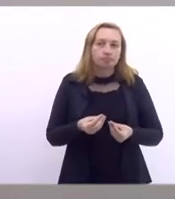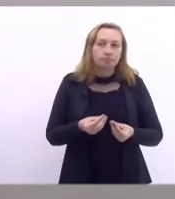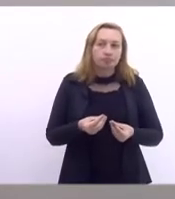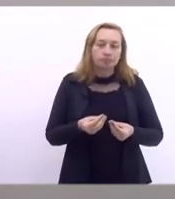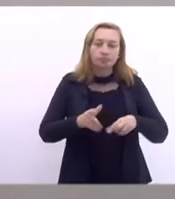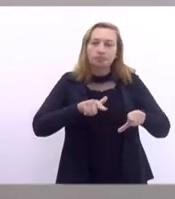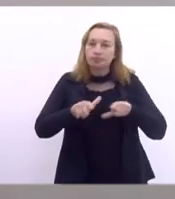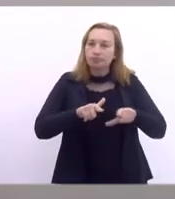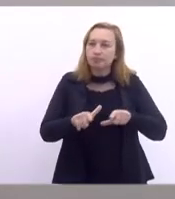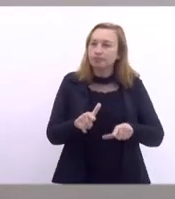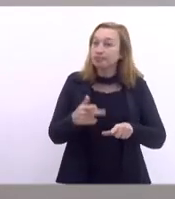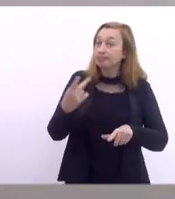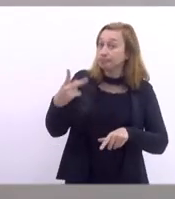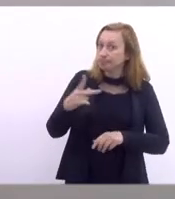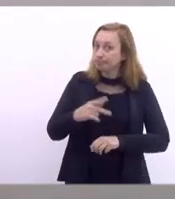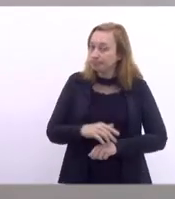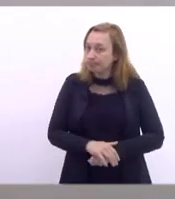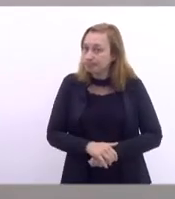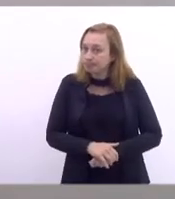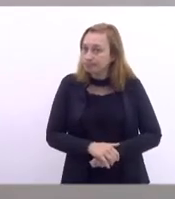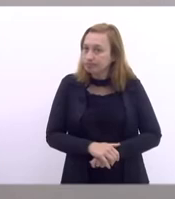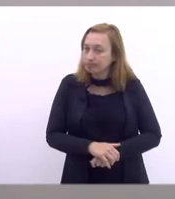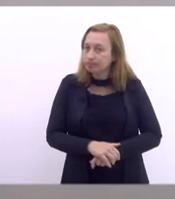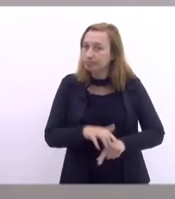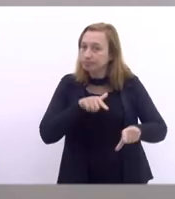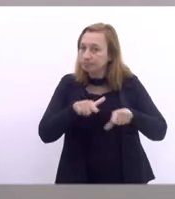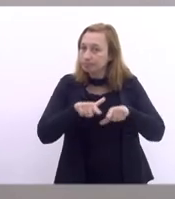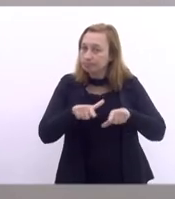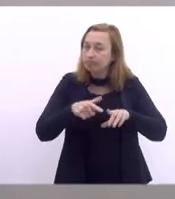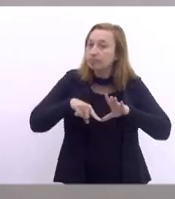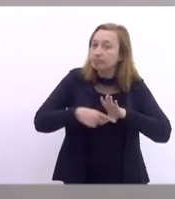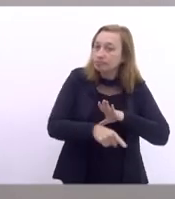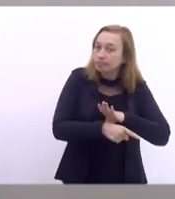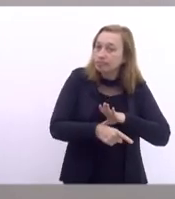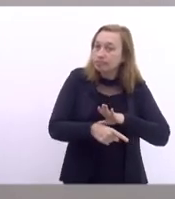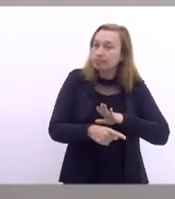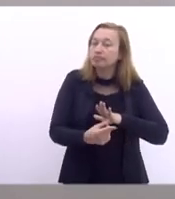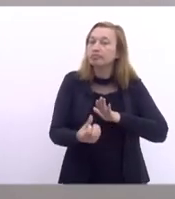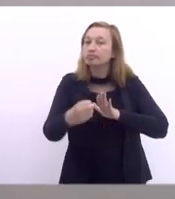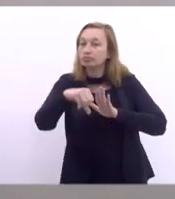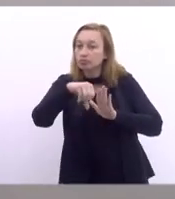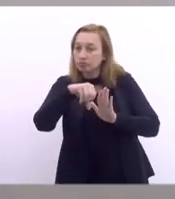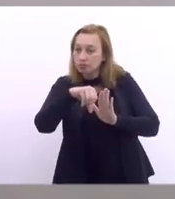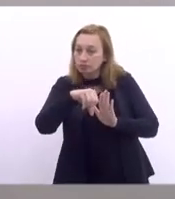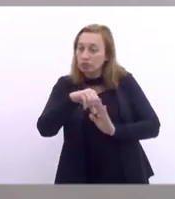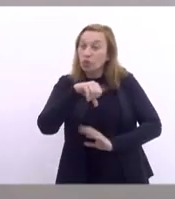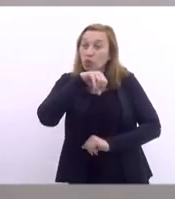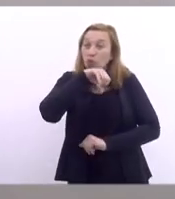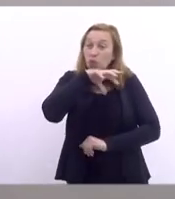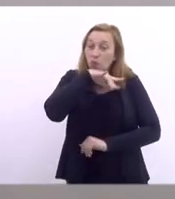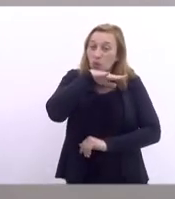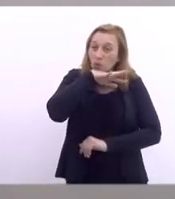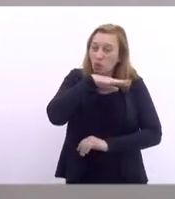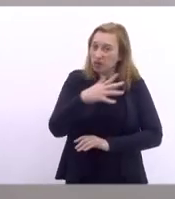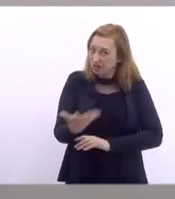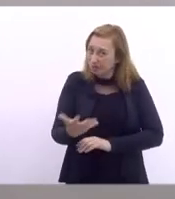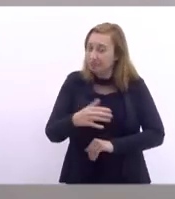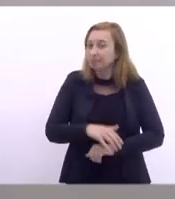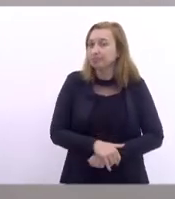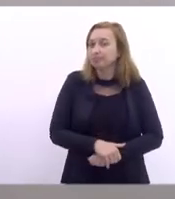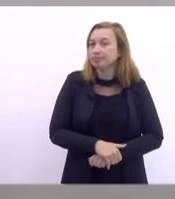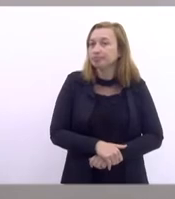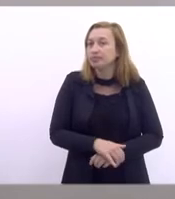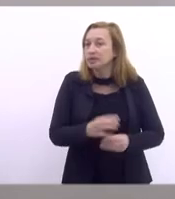operação dessa O que seria uma operação profundamente negativa iria comprimento